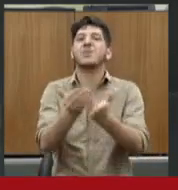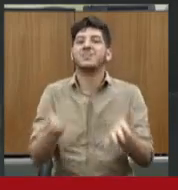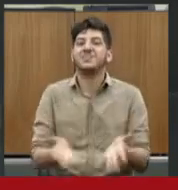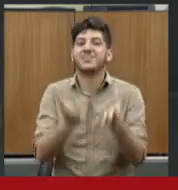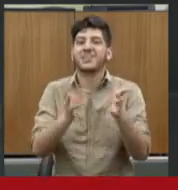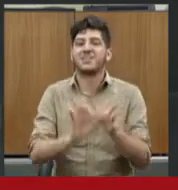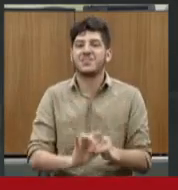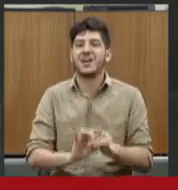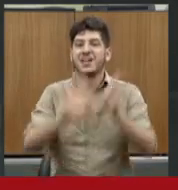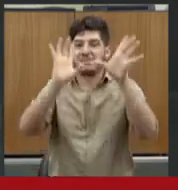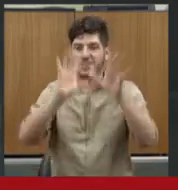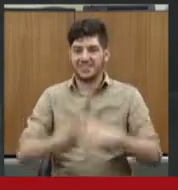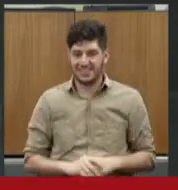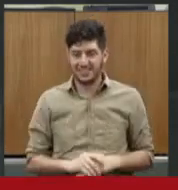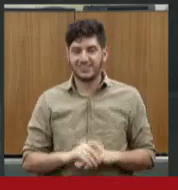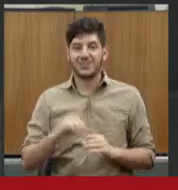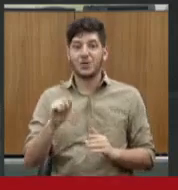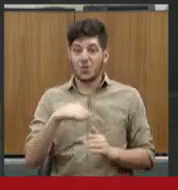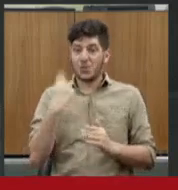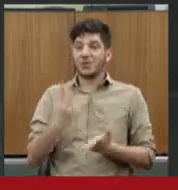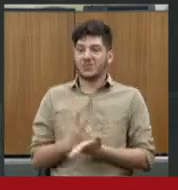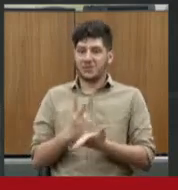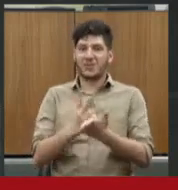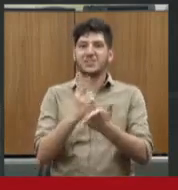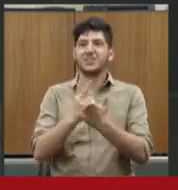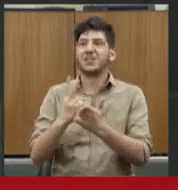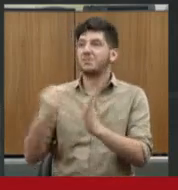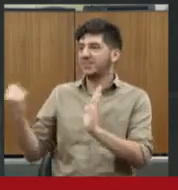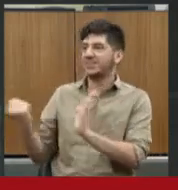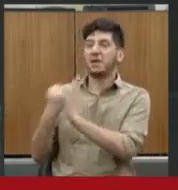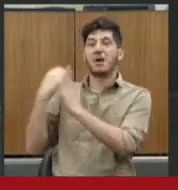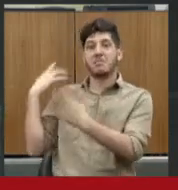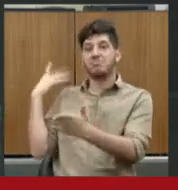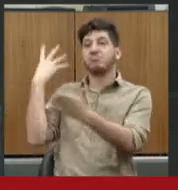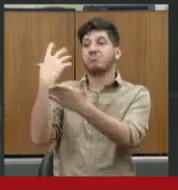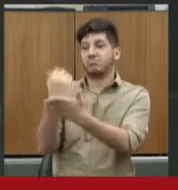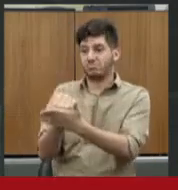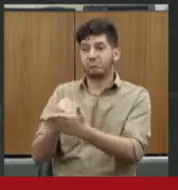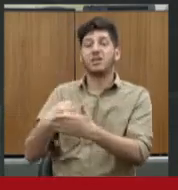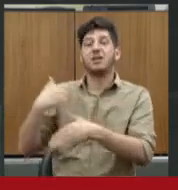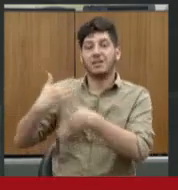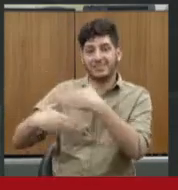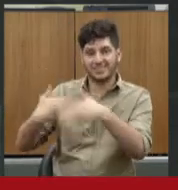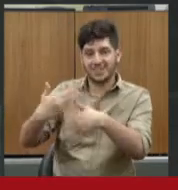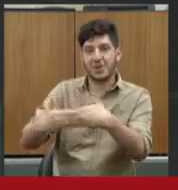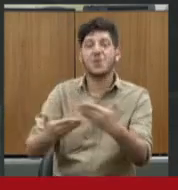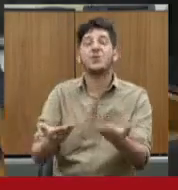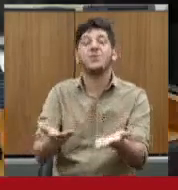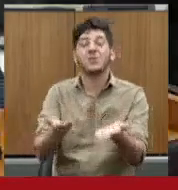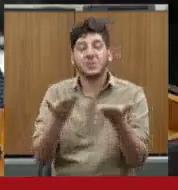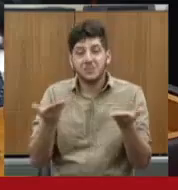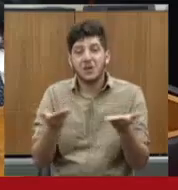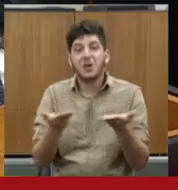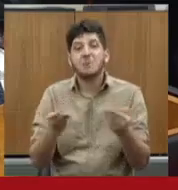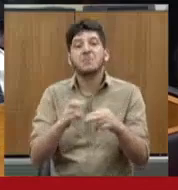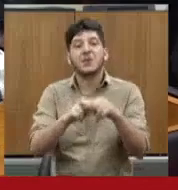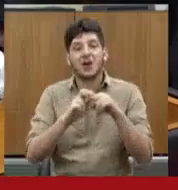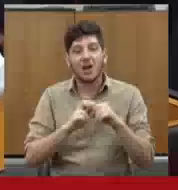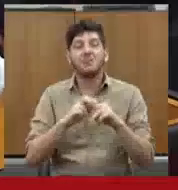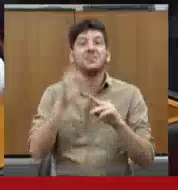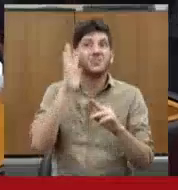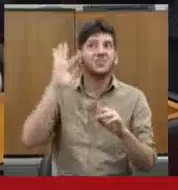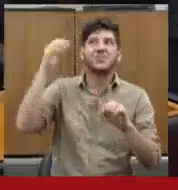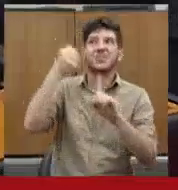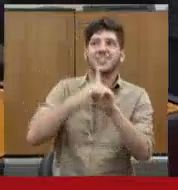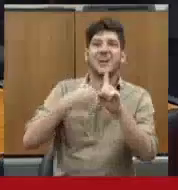Fundamentados neste valioso legado, transmitido até hoje nos nossos dias, graças ao sonho e à luta dos que nos